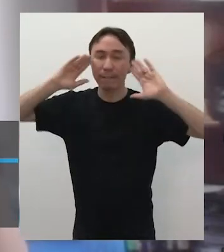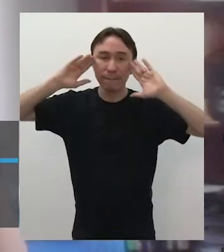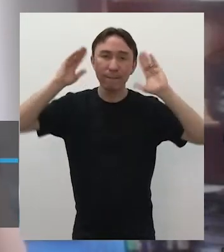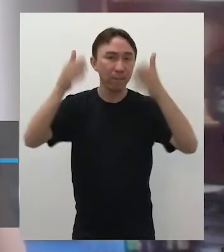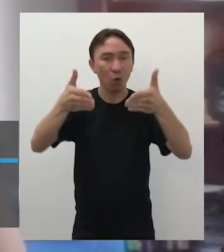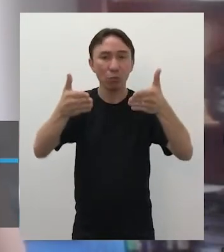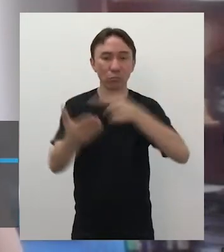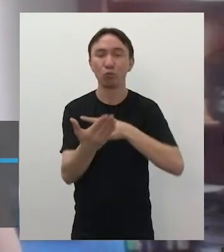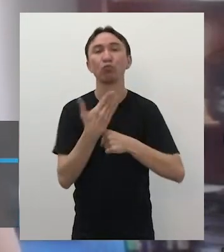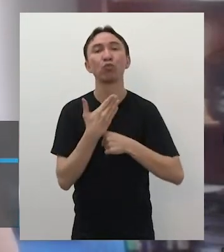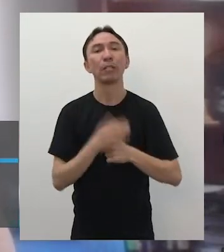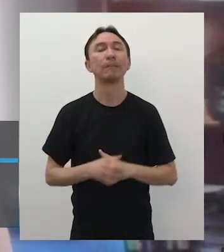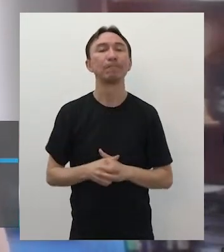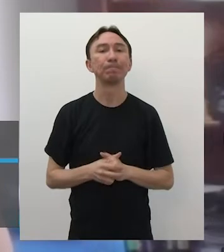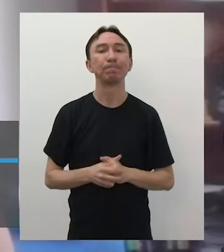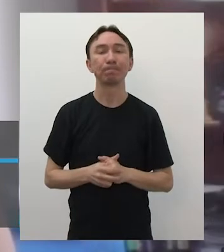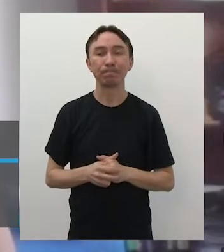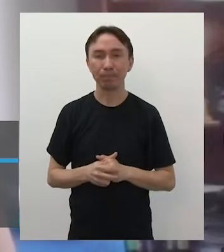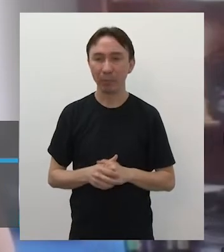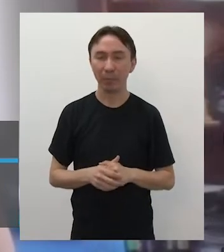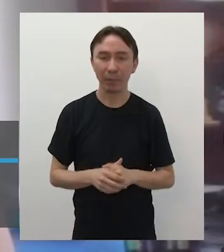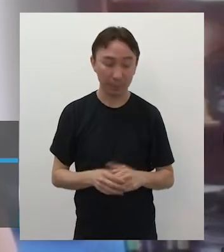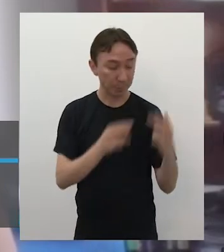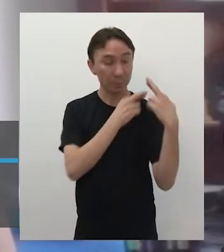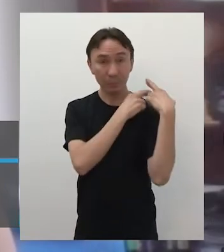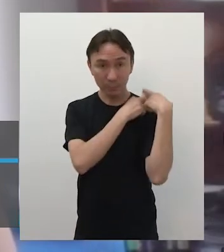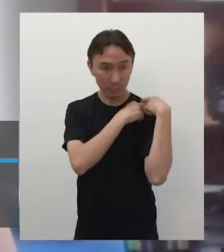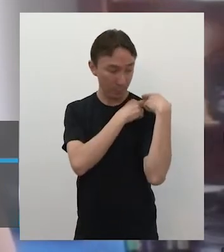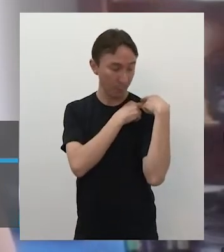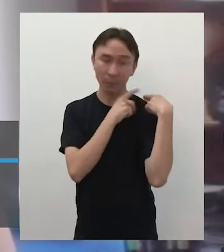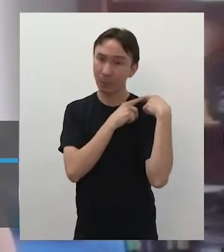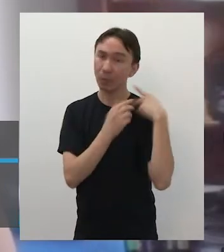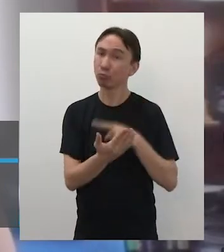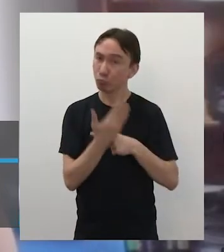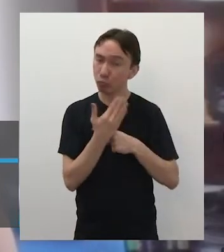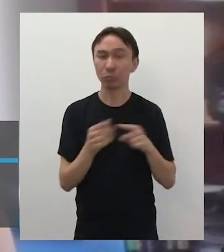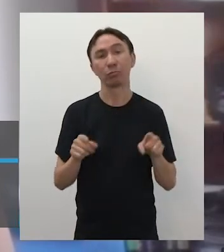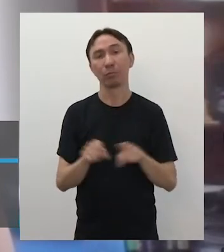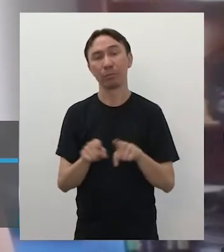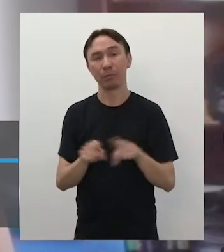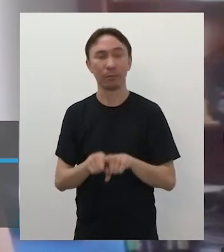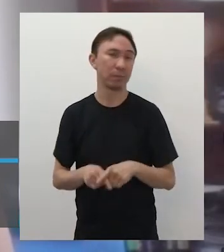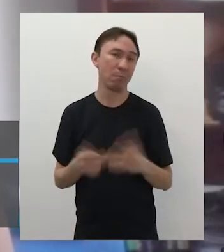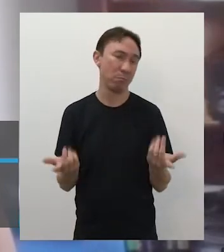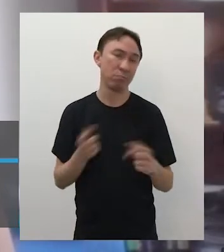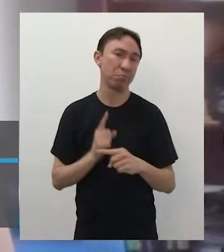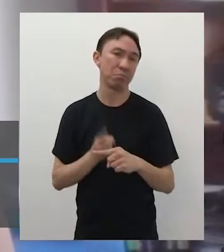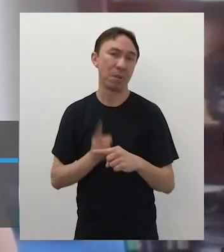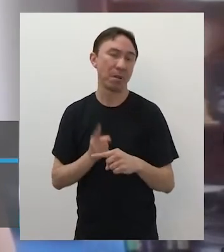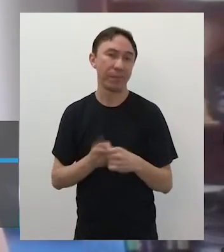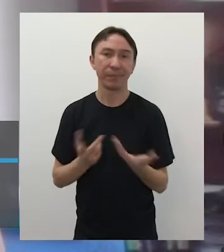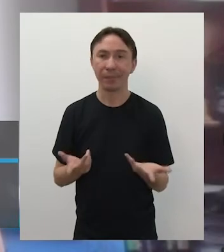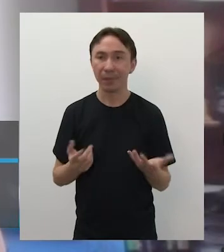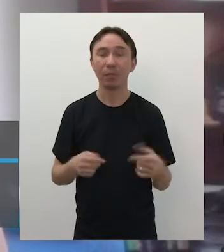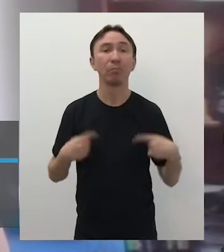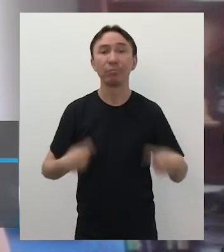gente precisa transpor. E a autogestão, ela ajuda muito a gente a resolver problemas. Por